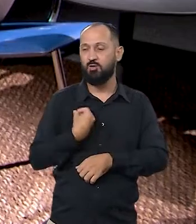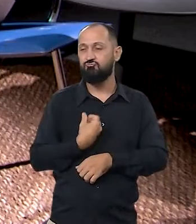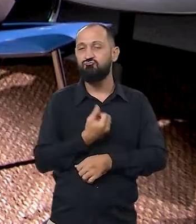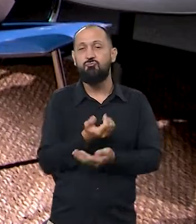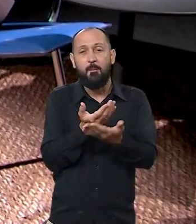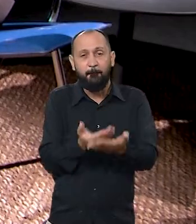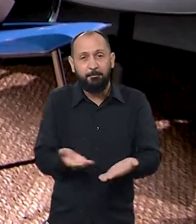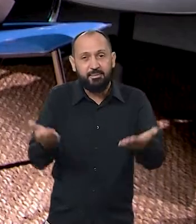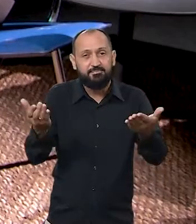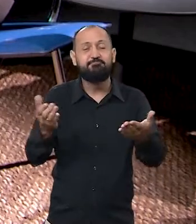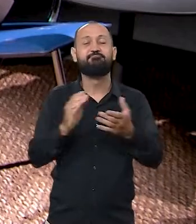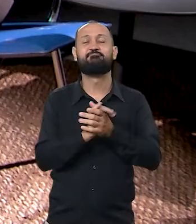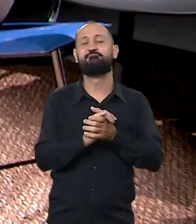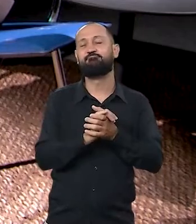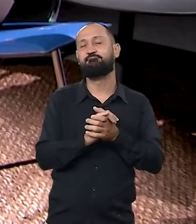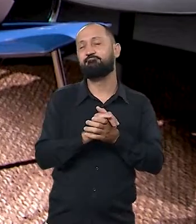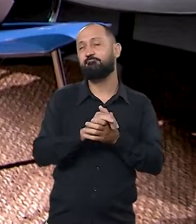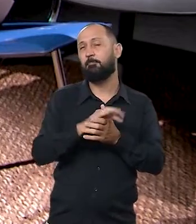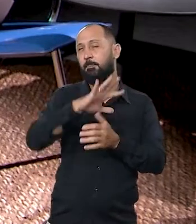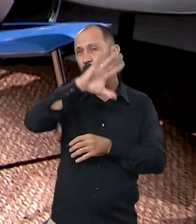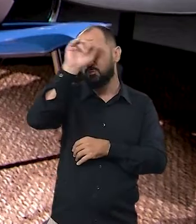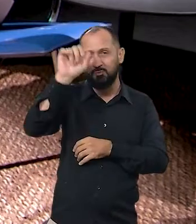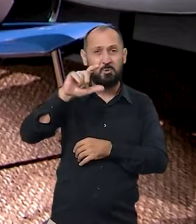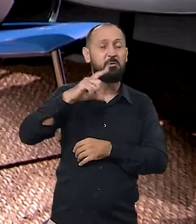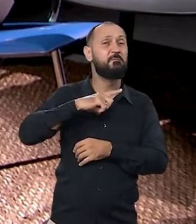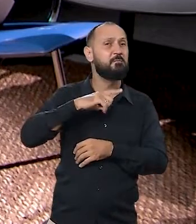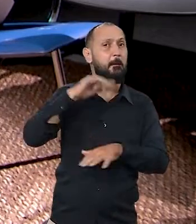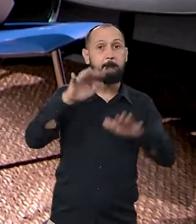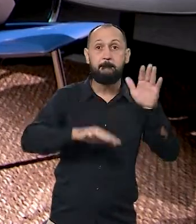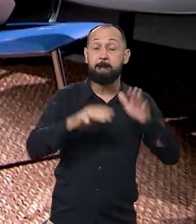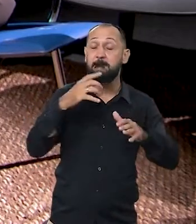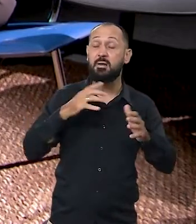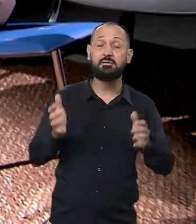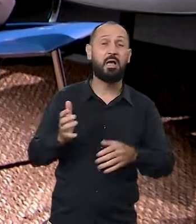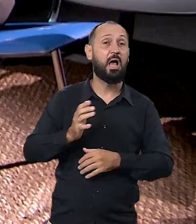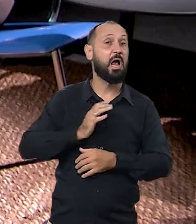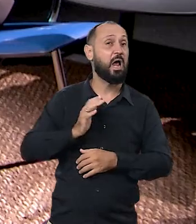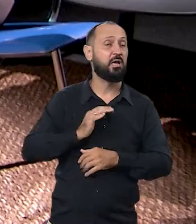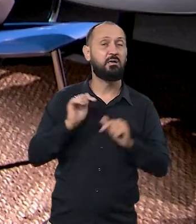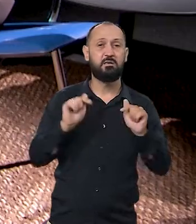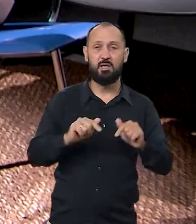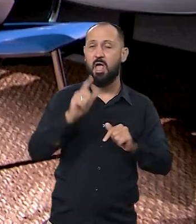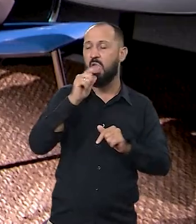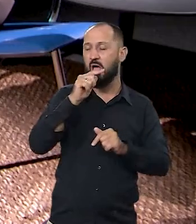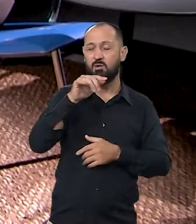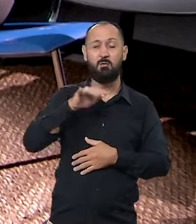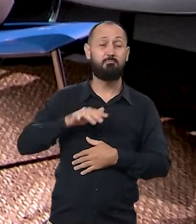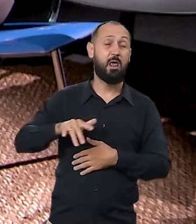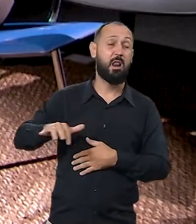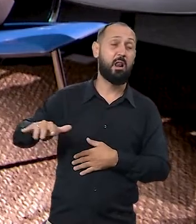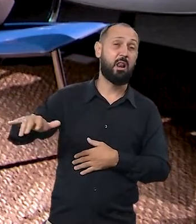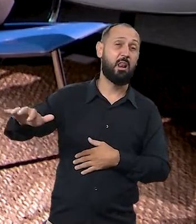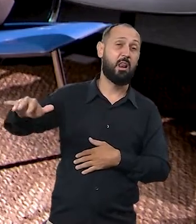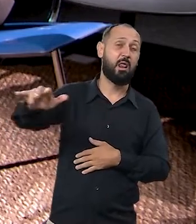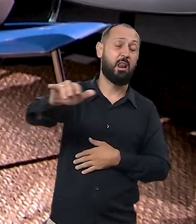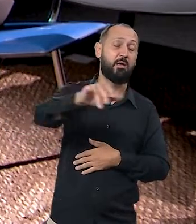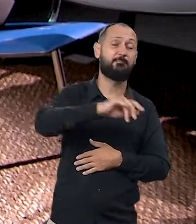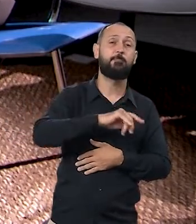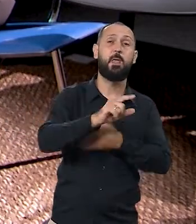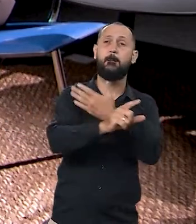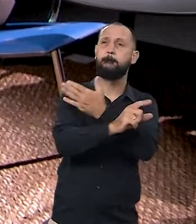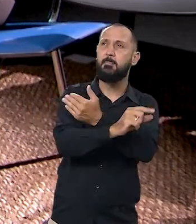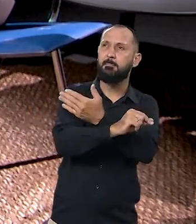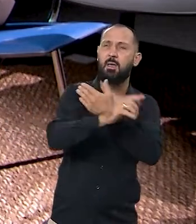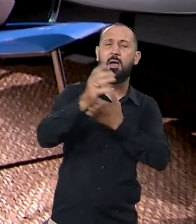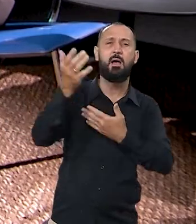vida às pessoas. Exatamente. Mato Grosso do Sul tem como maior riqueza, eu acredito, as suas águas. O nosso